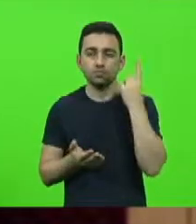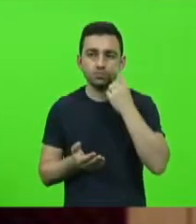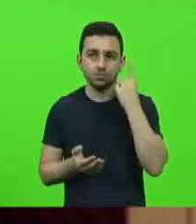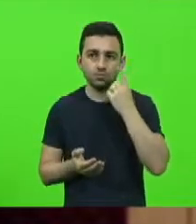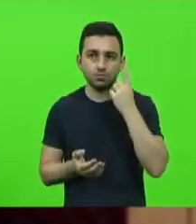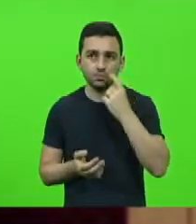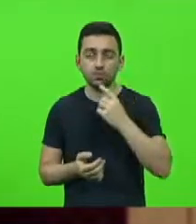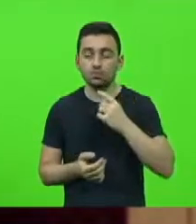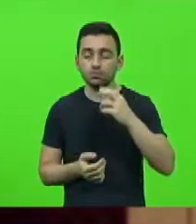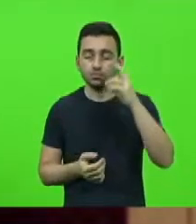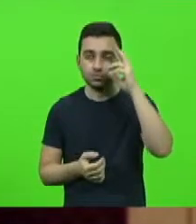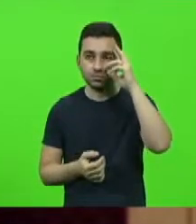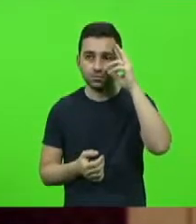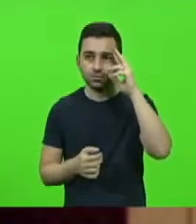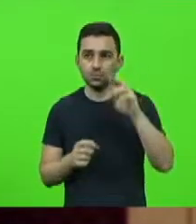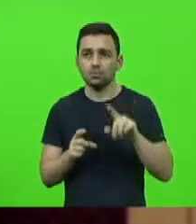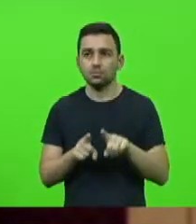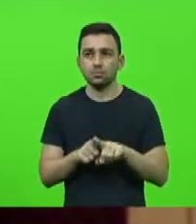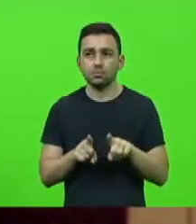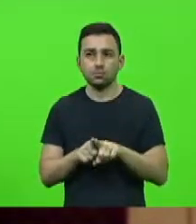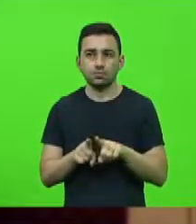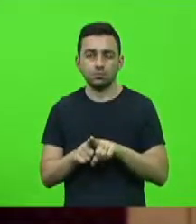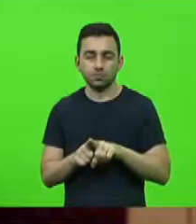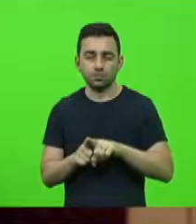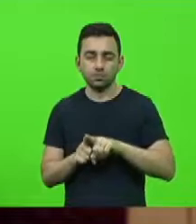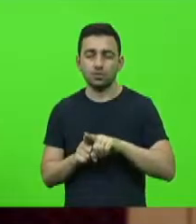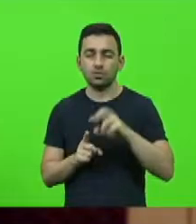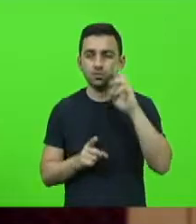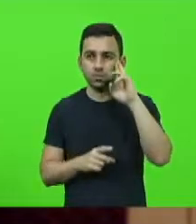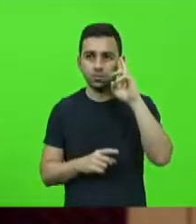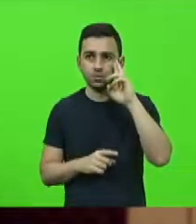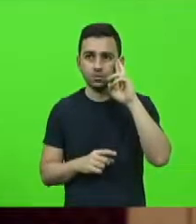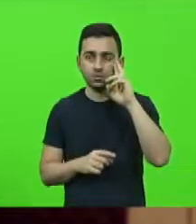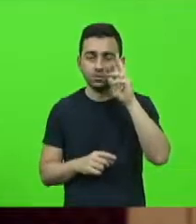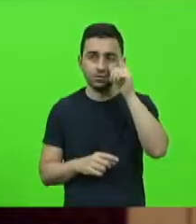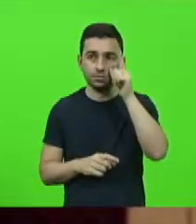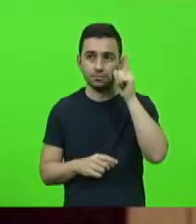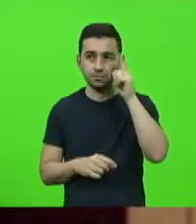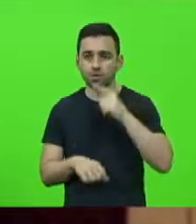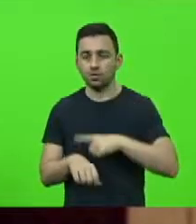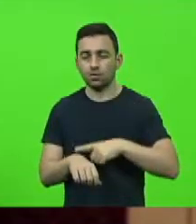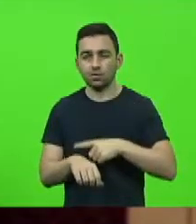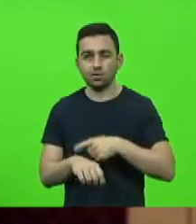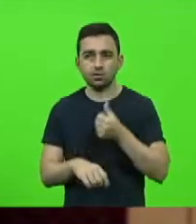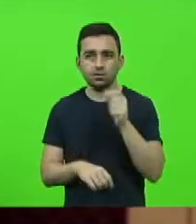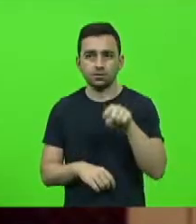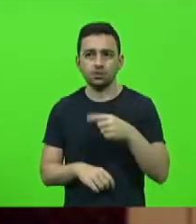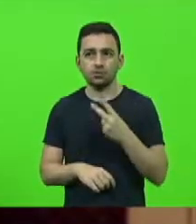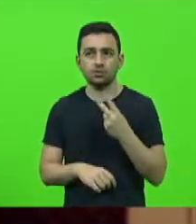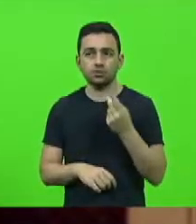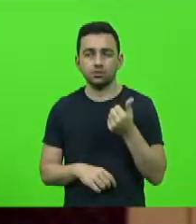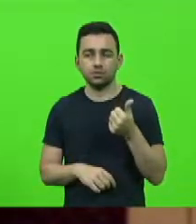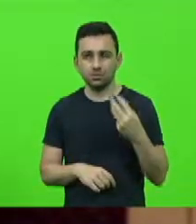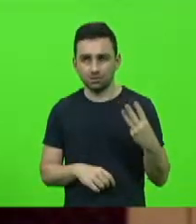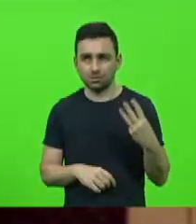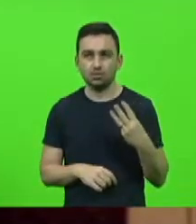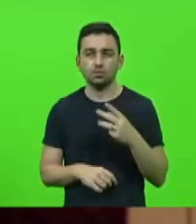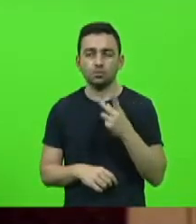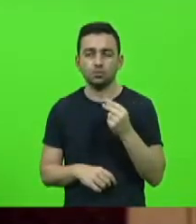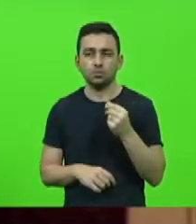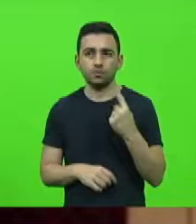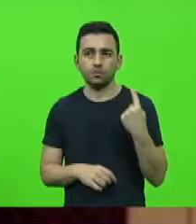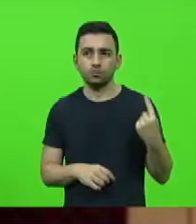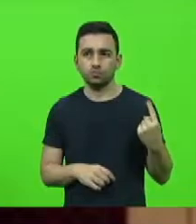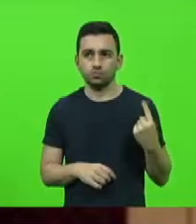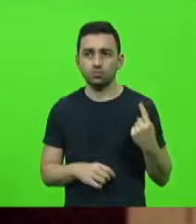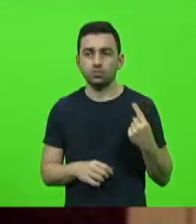Alba, Rodrigo Minotto e Laércio Schuster. Às 18 horas e 13 minutos do dia 16 do mês de novembro do ano 2021, nessa